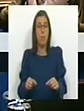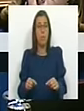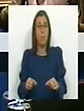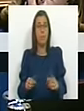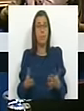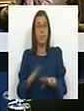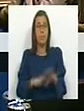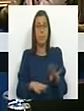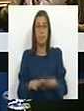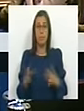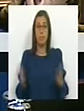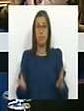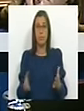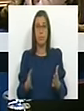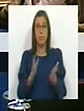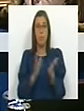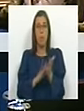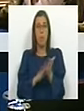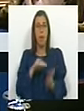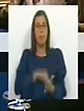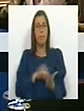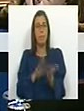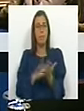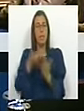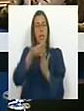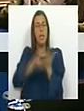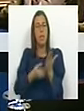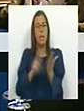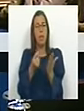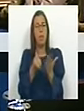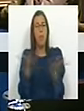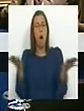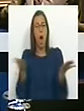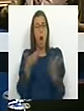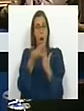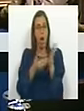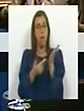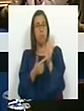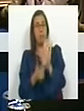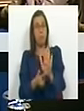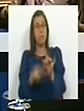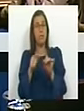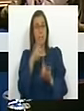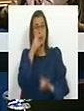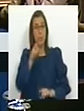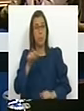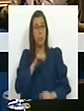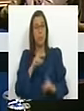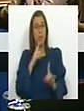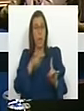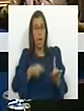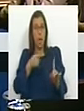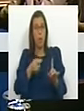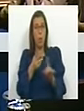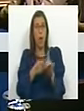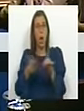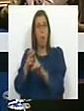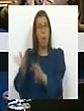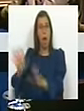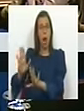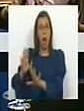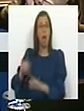que se faça a prova de rendimento através da declaração de insuficiência económica, estes inquilinos já não estão sujeitos ao aumento de